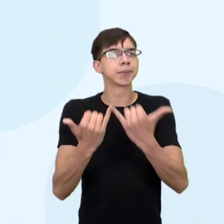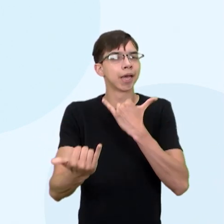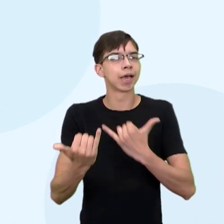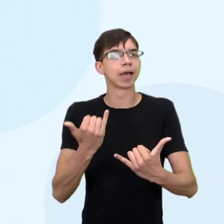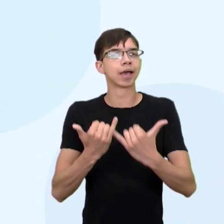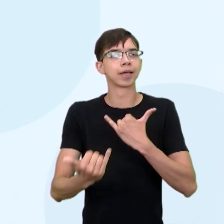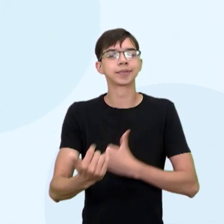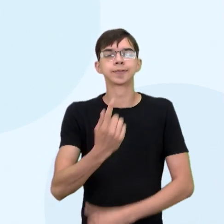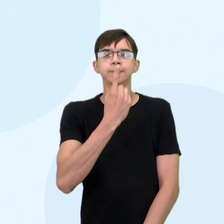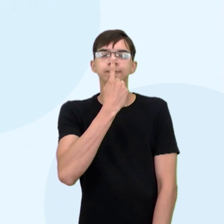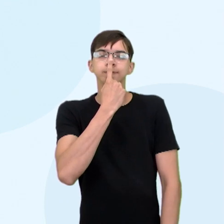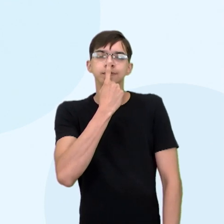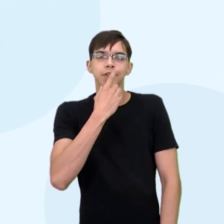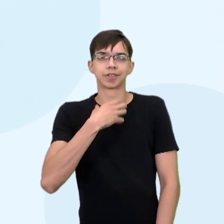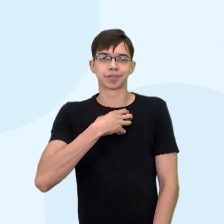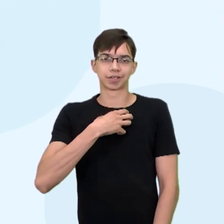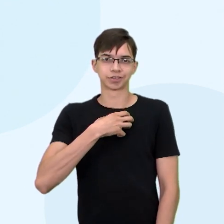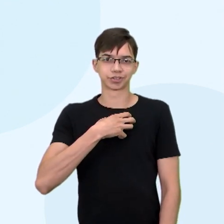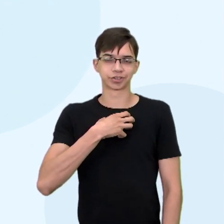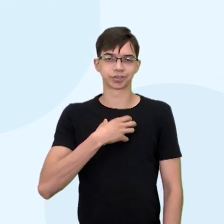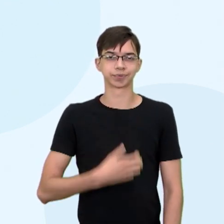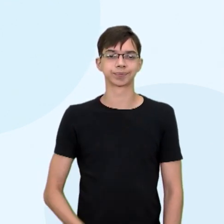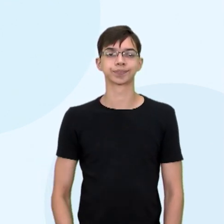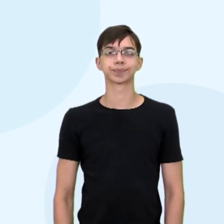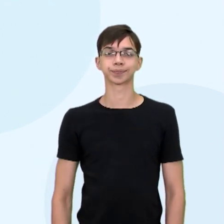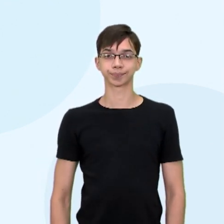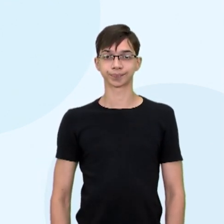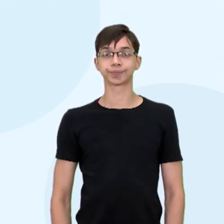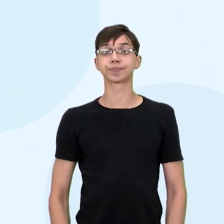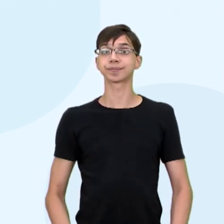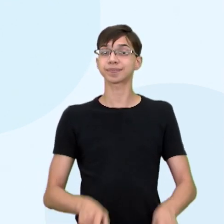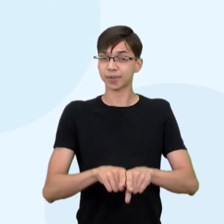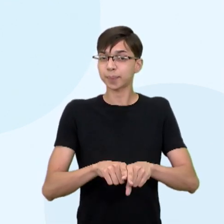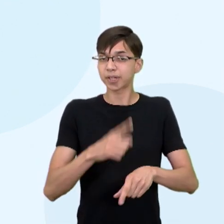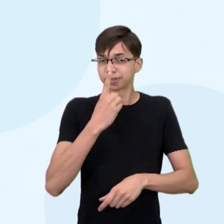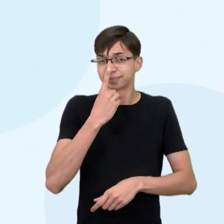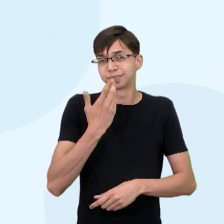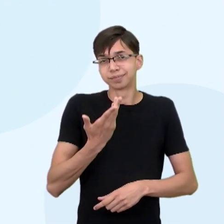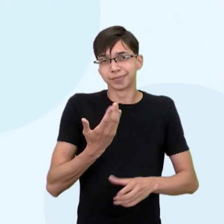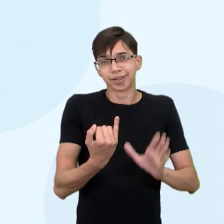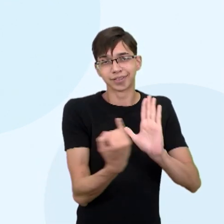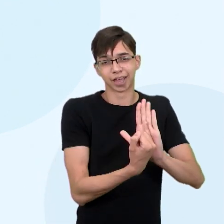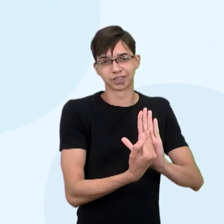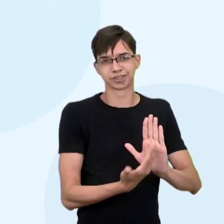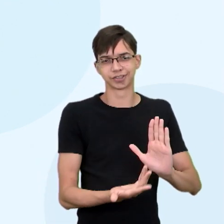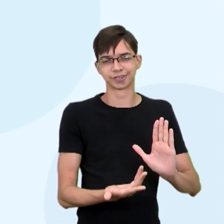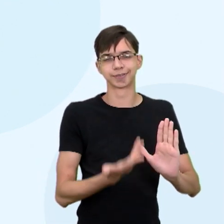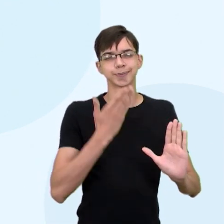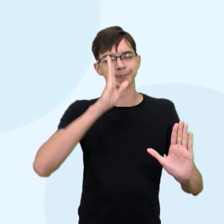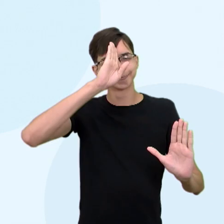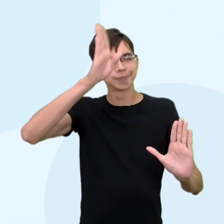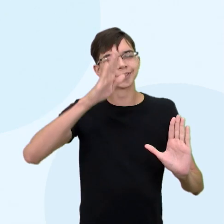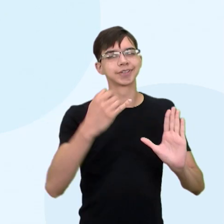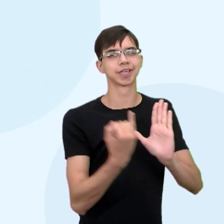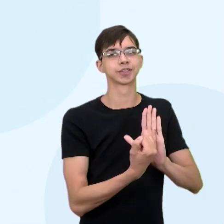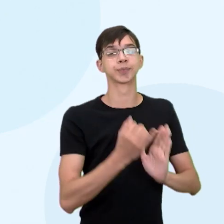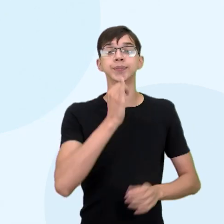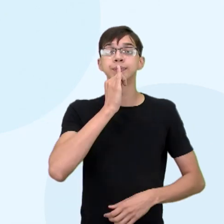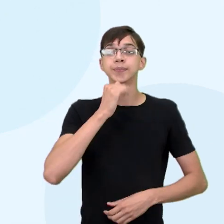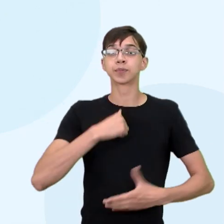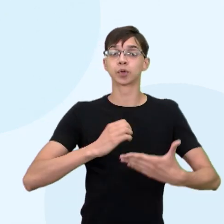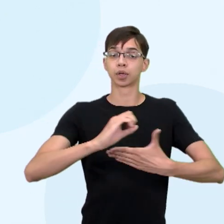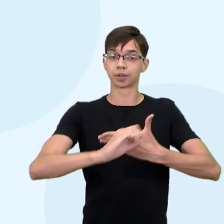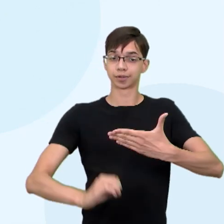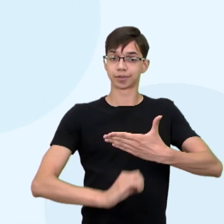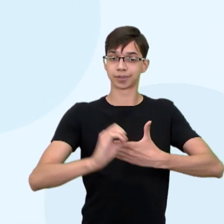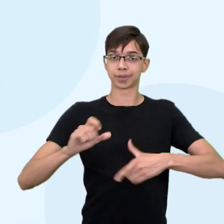intimidade. Intimidade também, mas identidade. Quando, por exemplo, eu tô aqui trabalhando no centro de mídias e você tá na